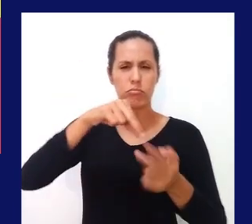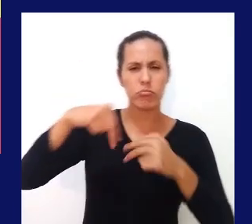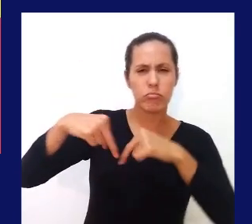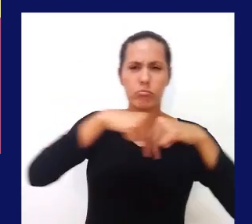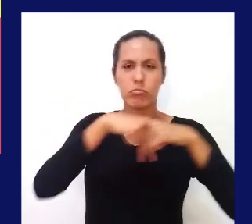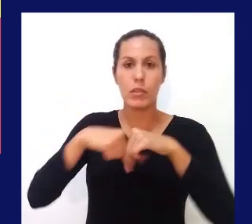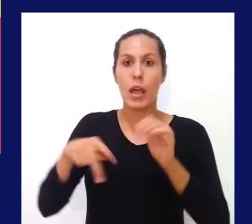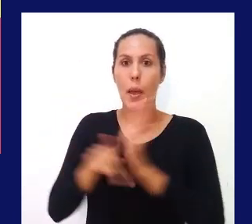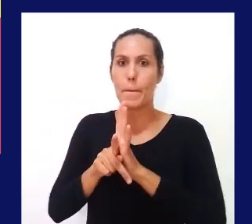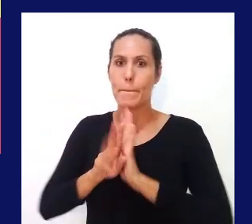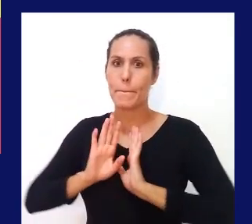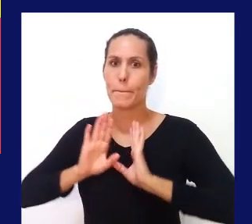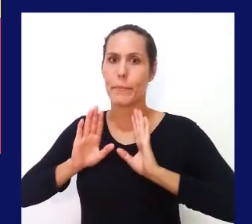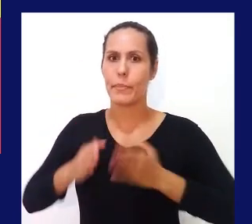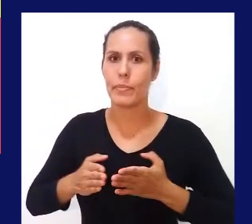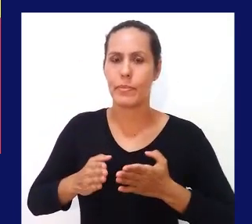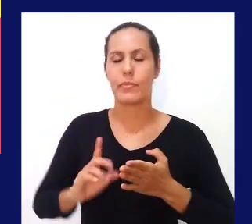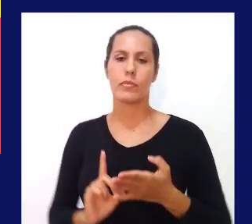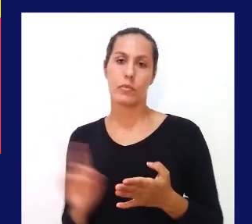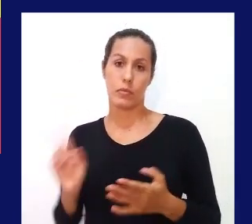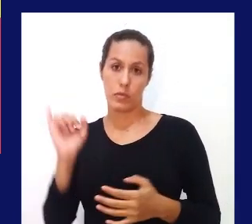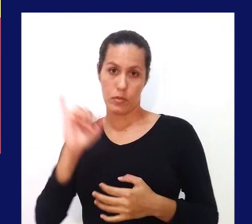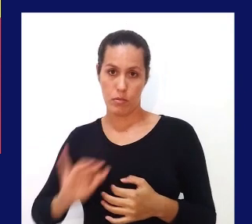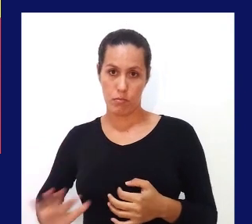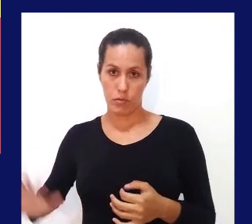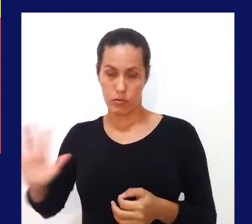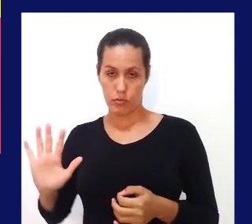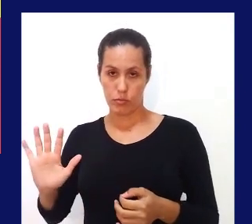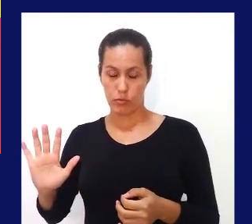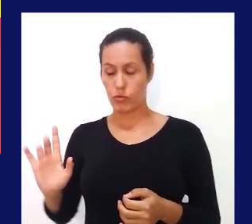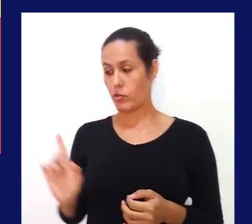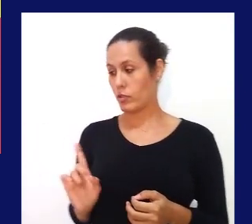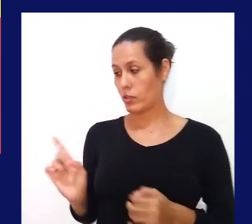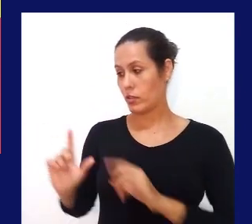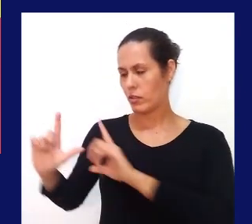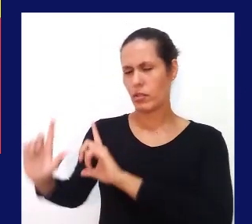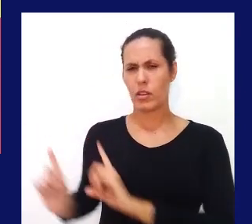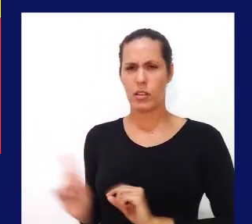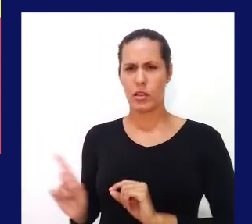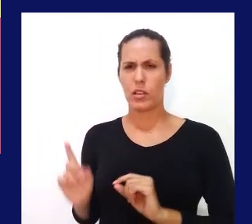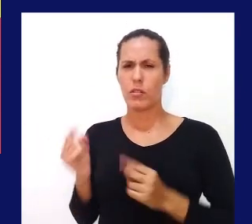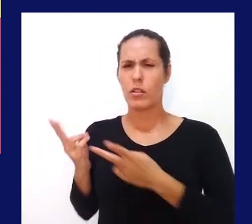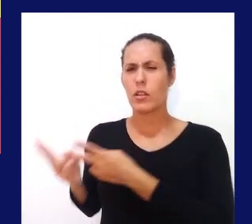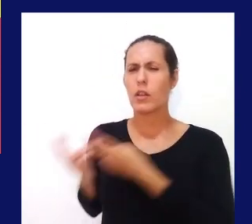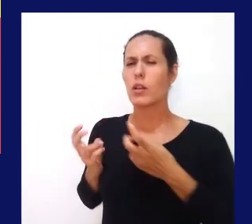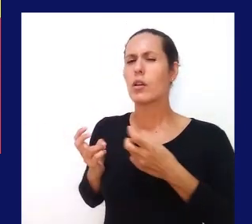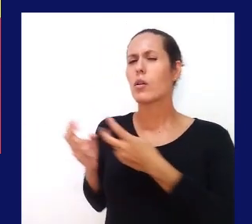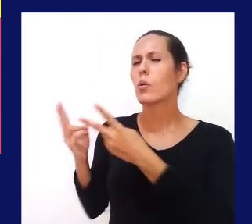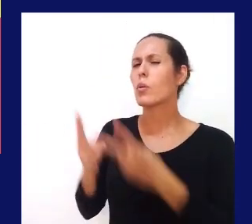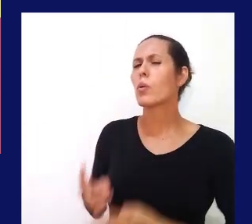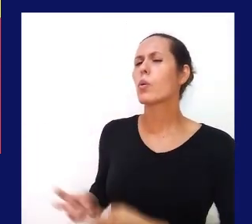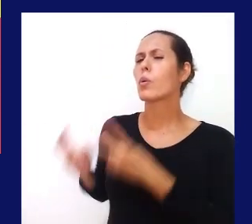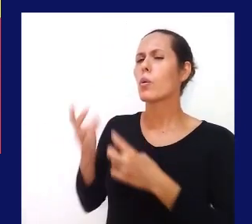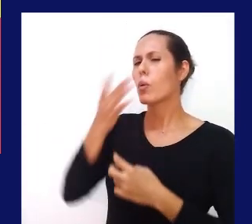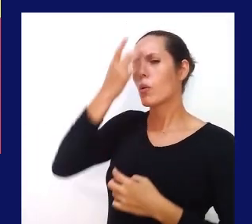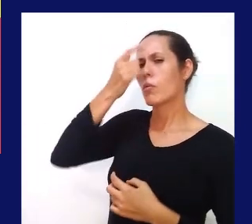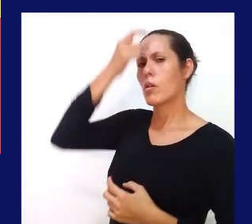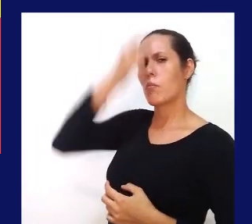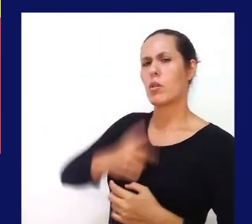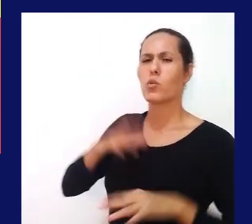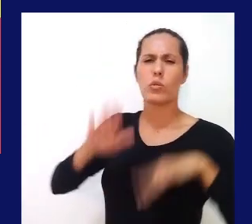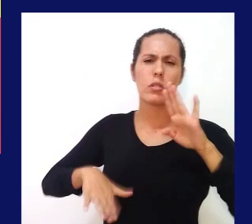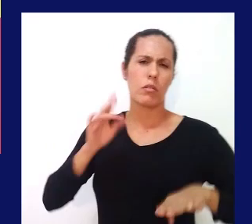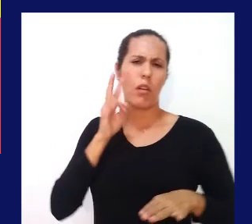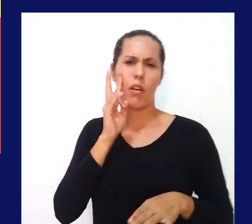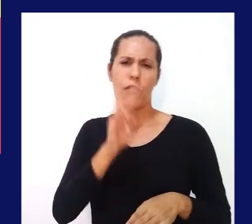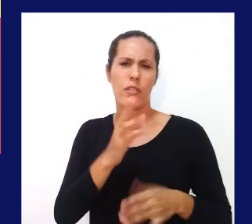esse é um estilo específico dela. Na imagem do lado esquerdo que aparece na tela para vocês, vocês podem observar uma pessoa